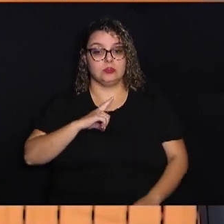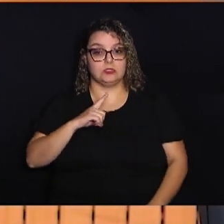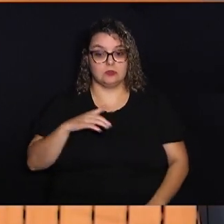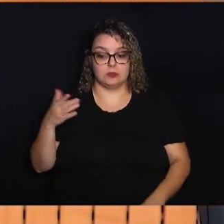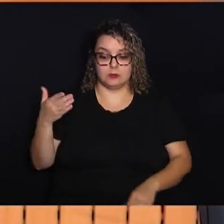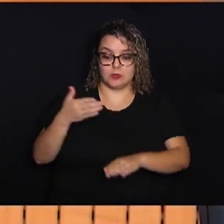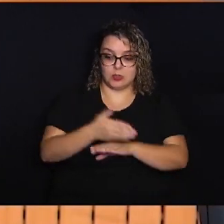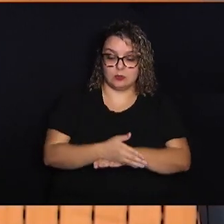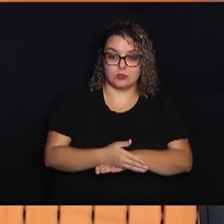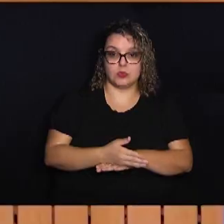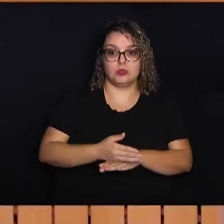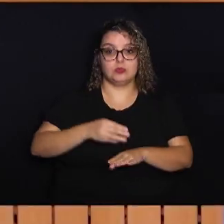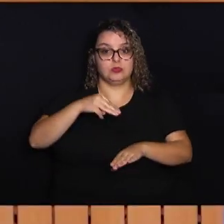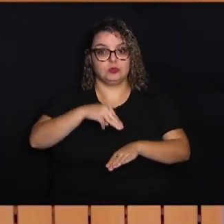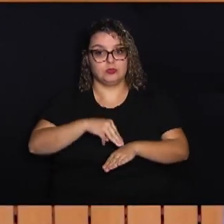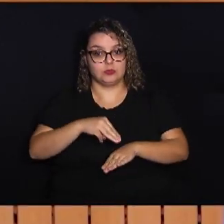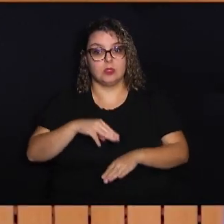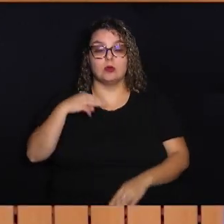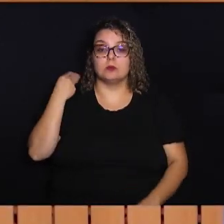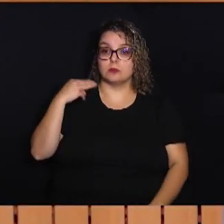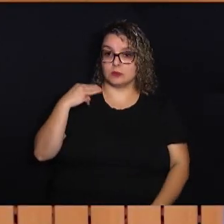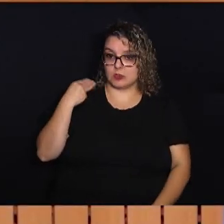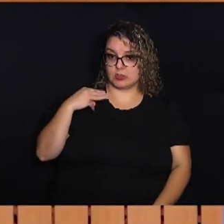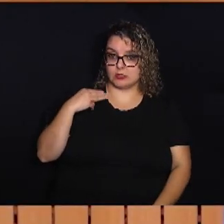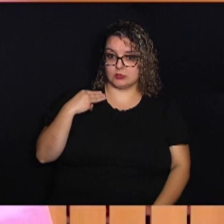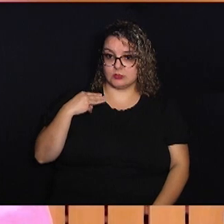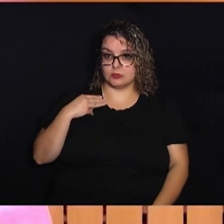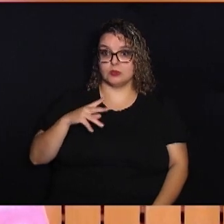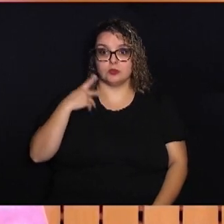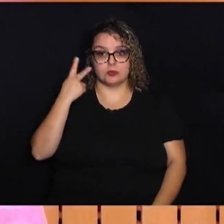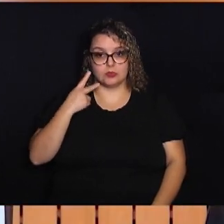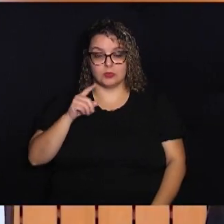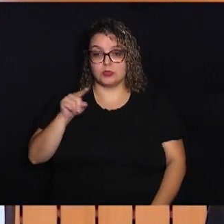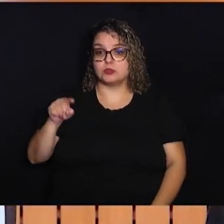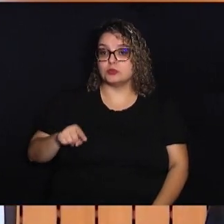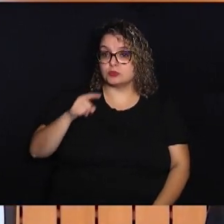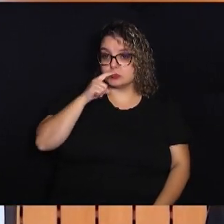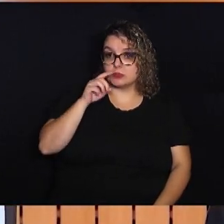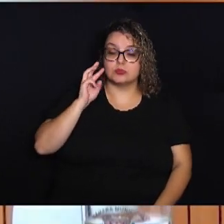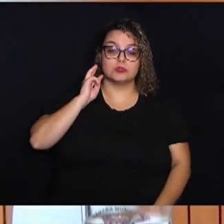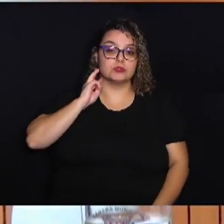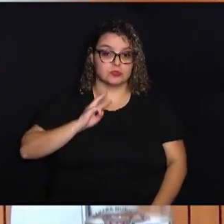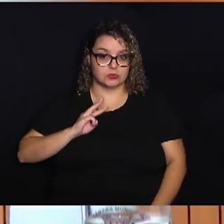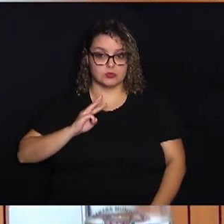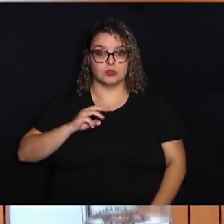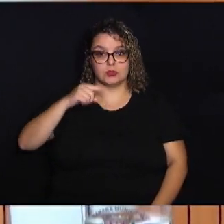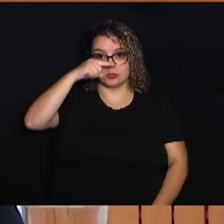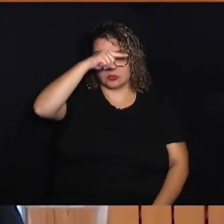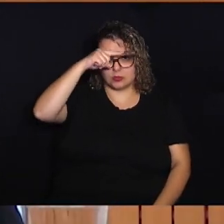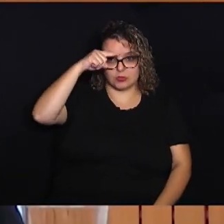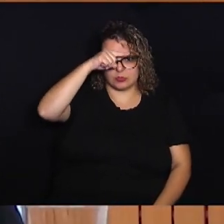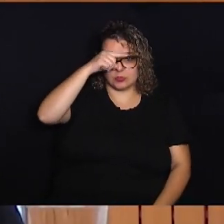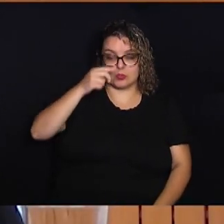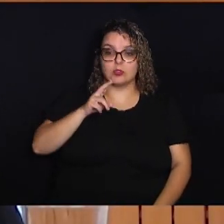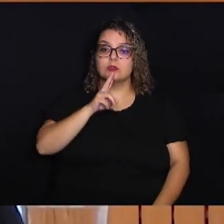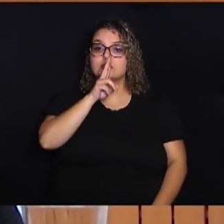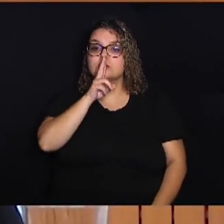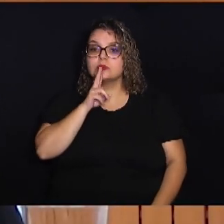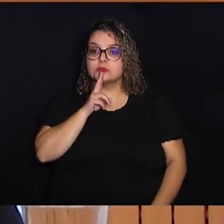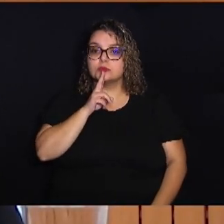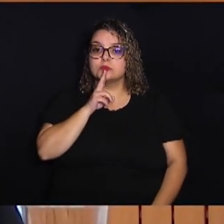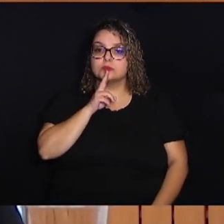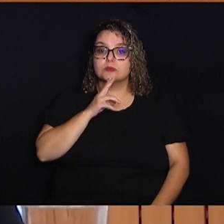que eles, né? E sempre os nossos personagens estão envolvidos em alguma situação. Então, a gente vai ter, como vocês já perceberam, né? A gente tem a chegada do instrutor